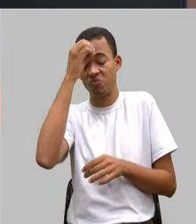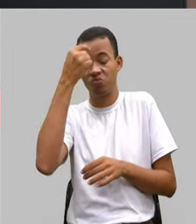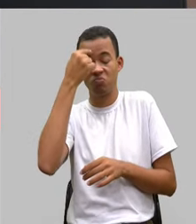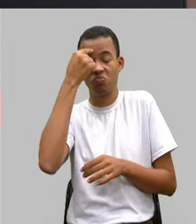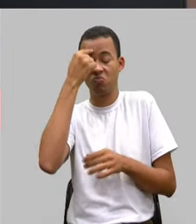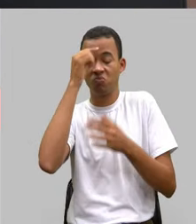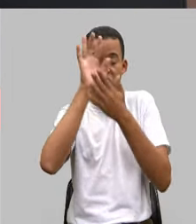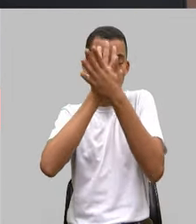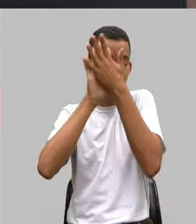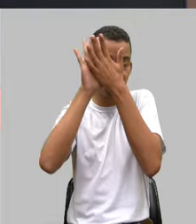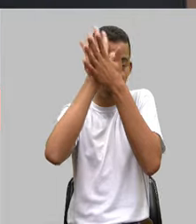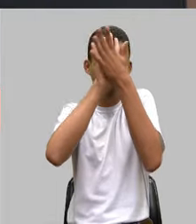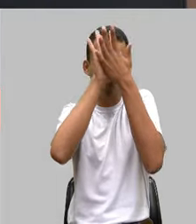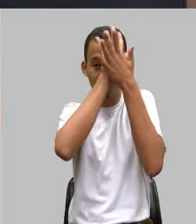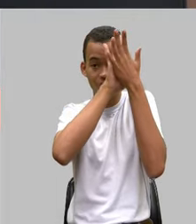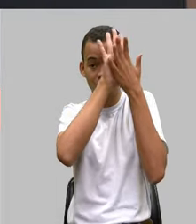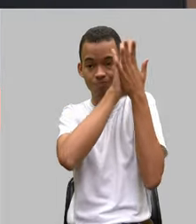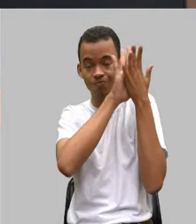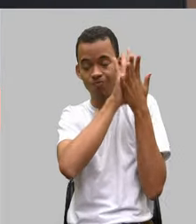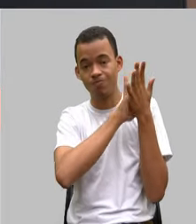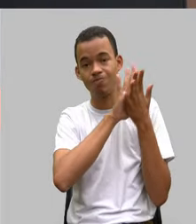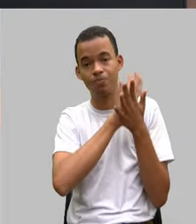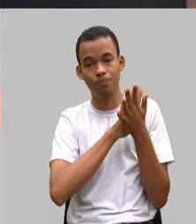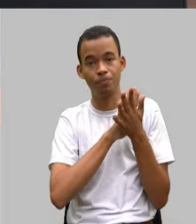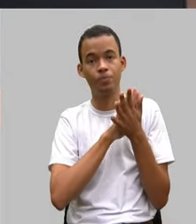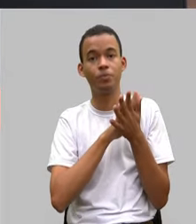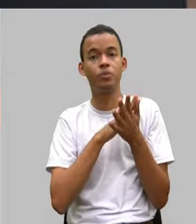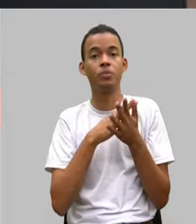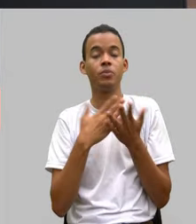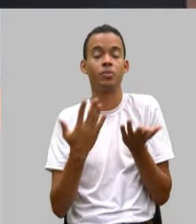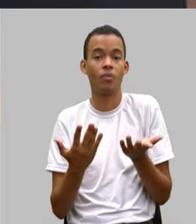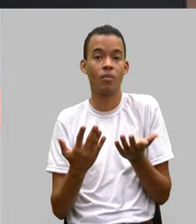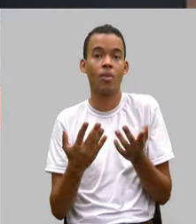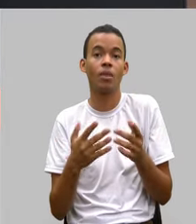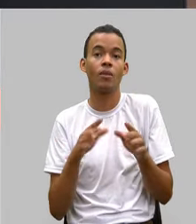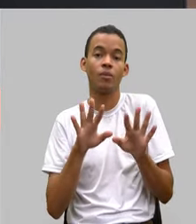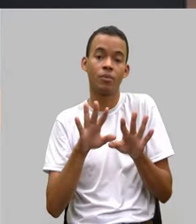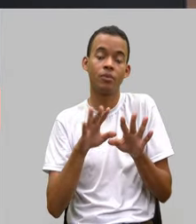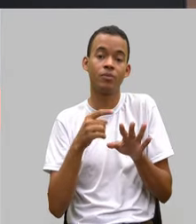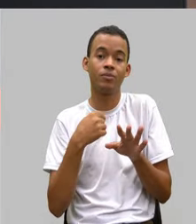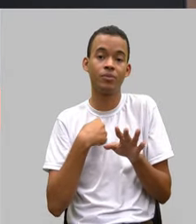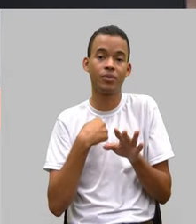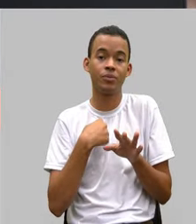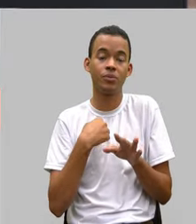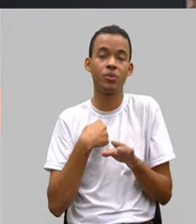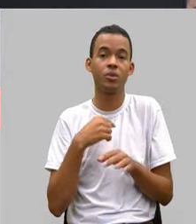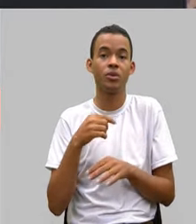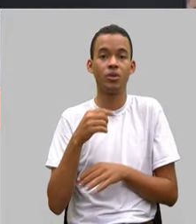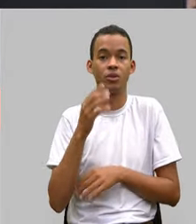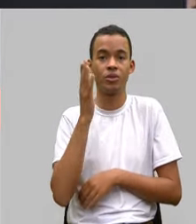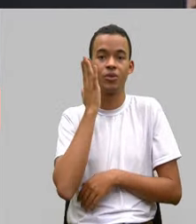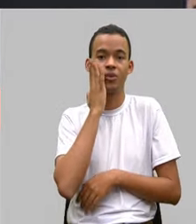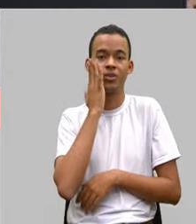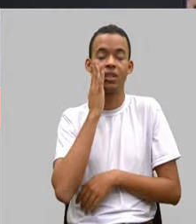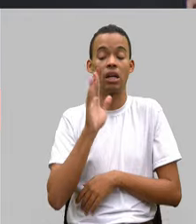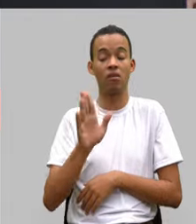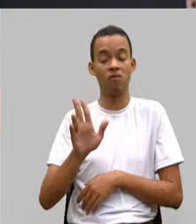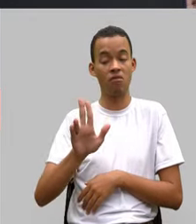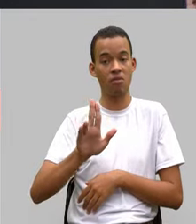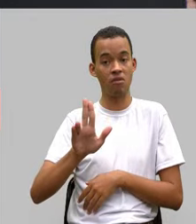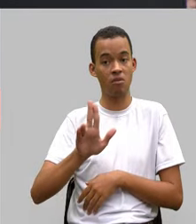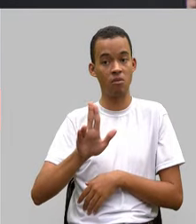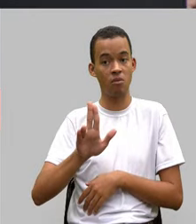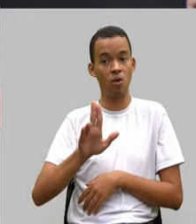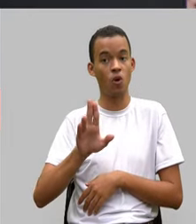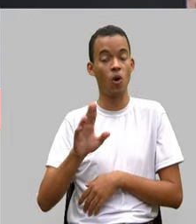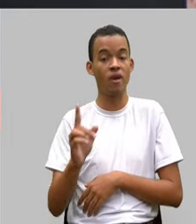nesse sentido eh a primeira coisa que eu ignorava é que a cannabis não era uma cannabis não era uma